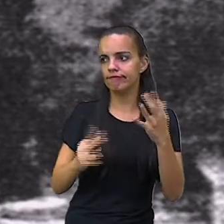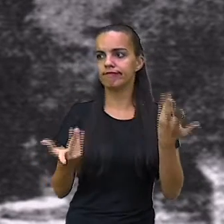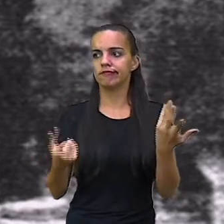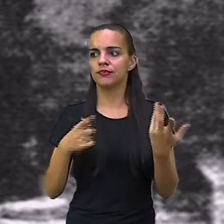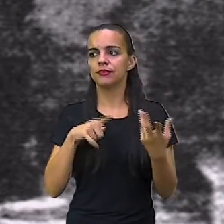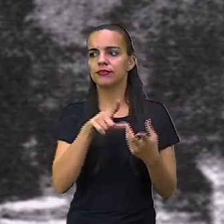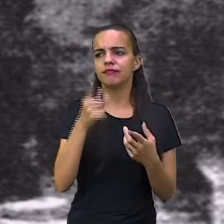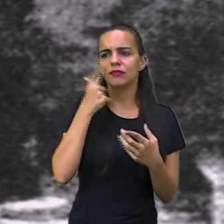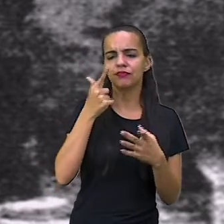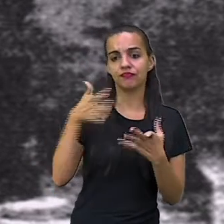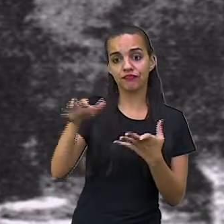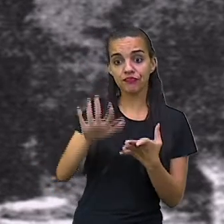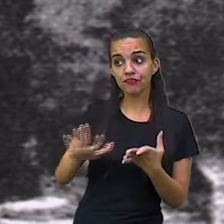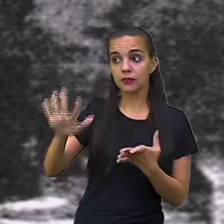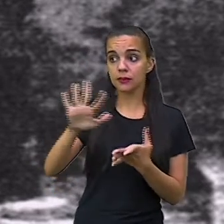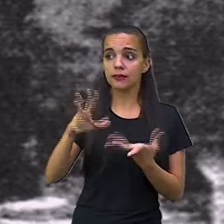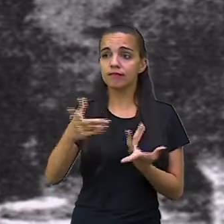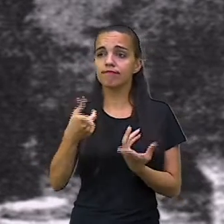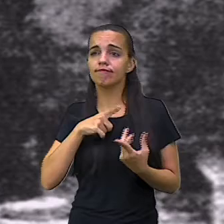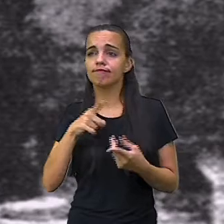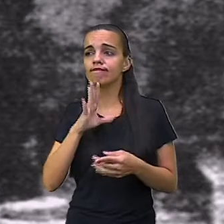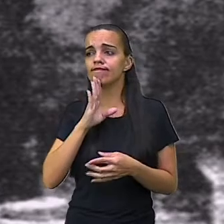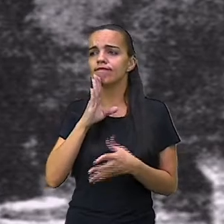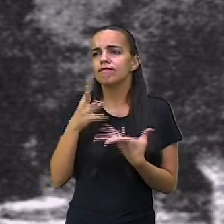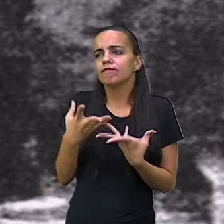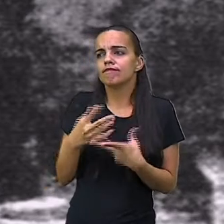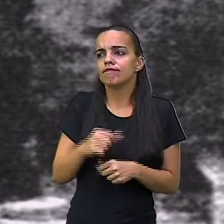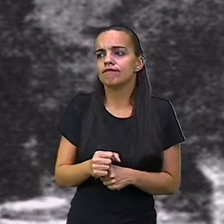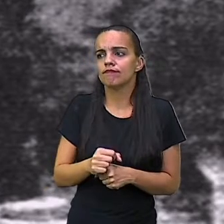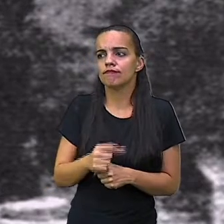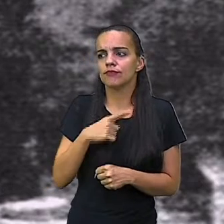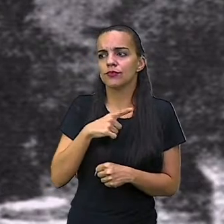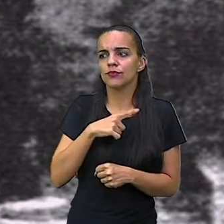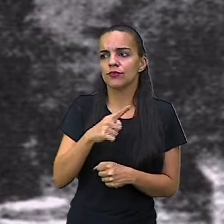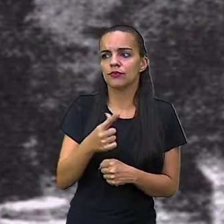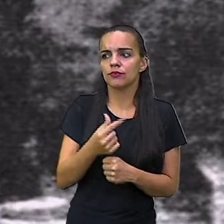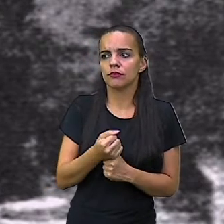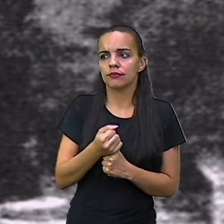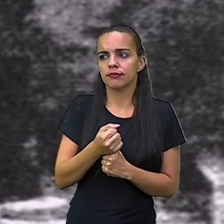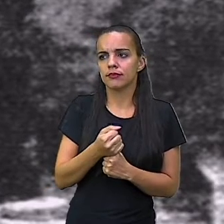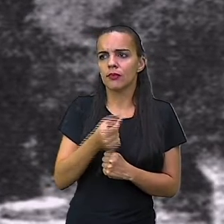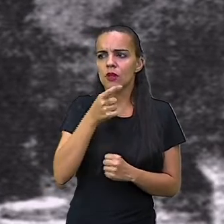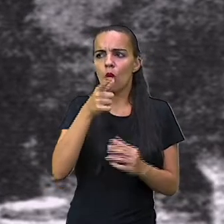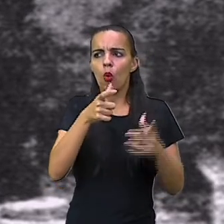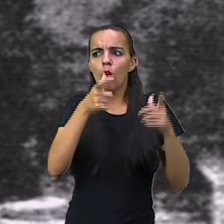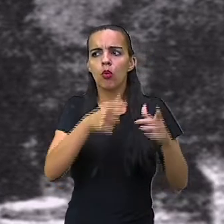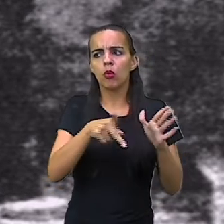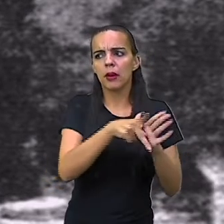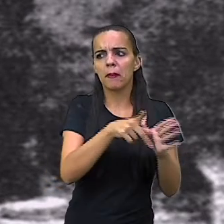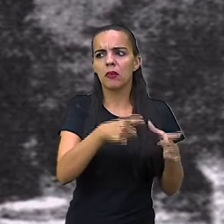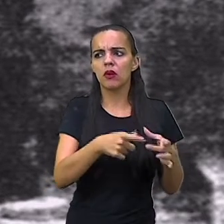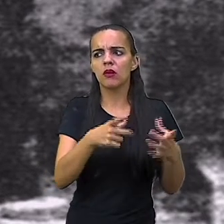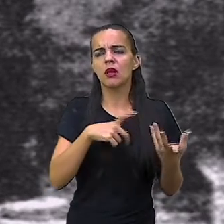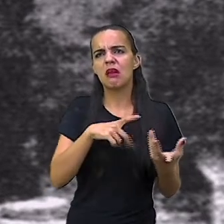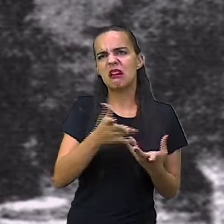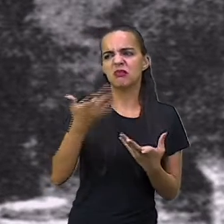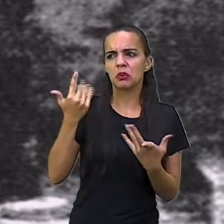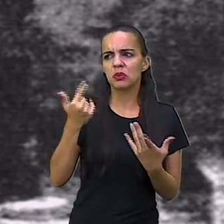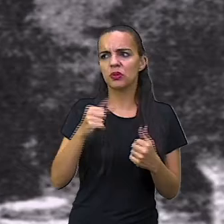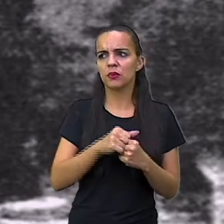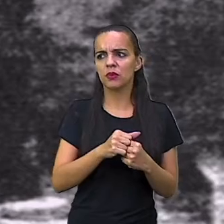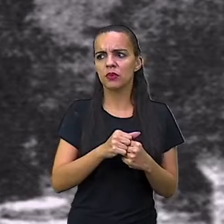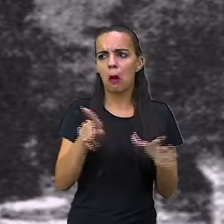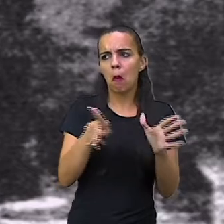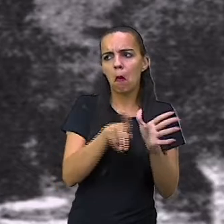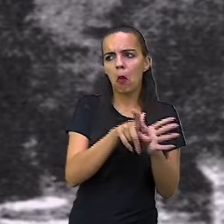como a religião, que, segundo ele, eram a fonte, esses sistemas eram a fonte